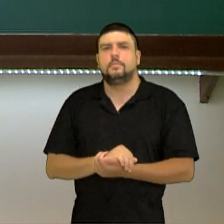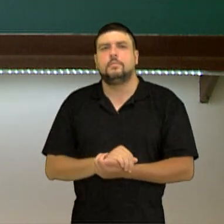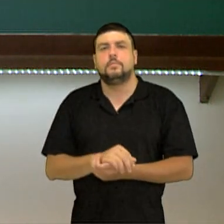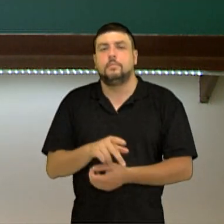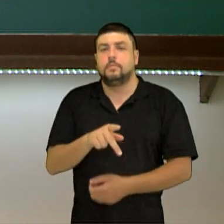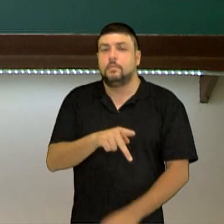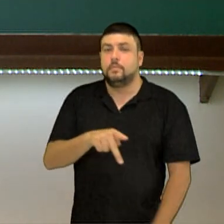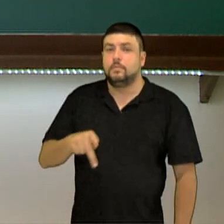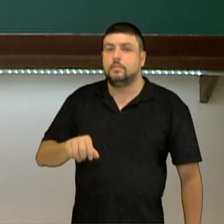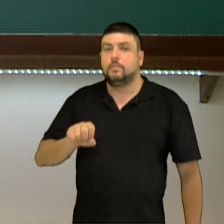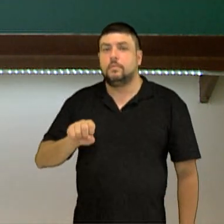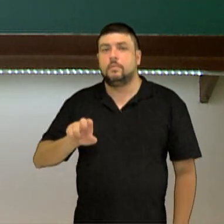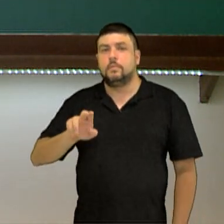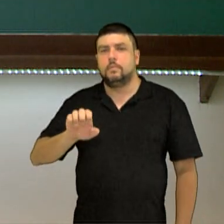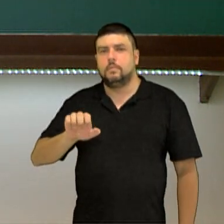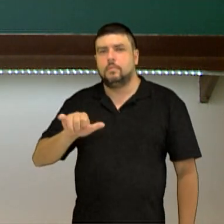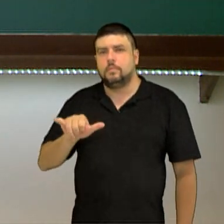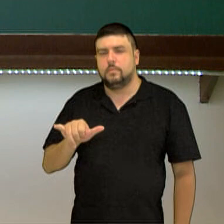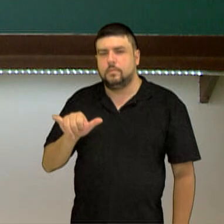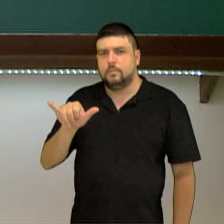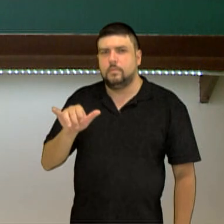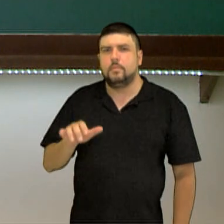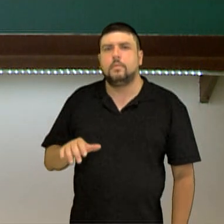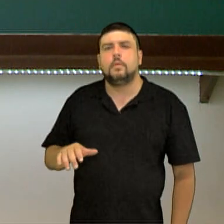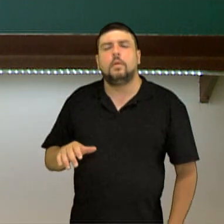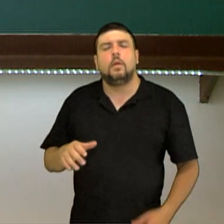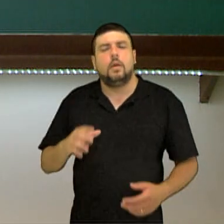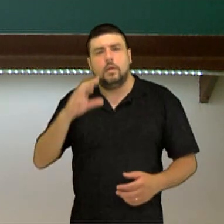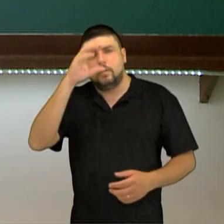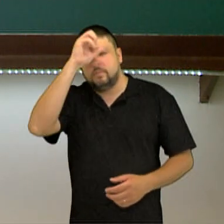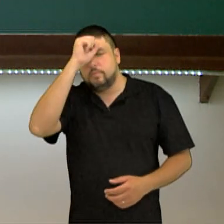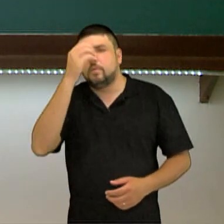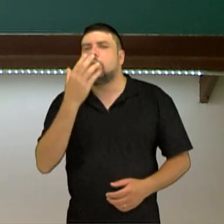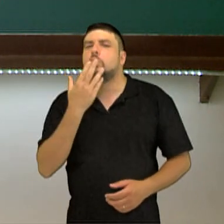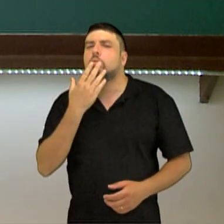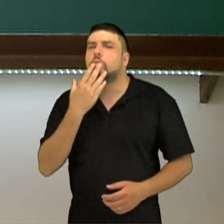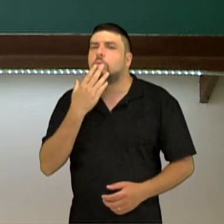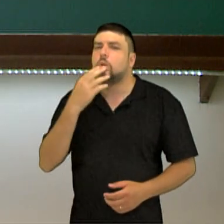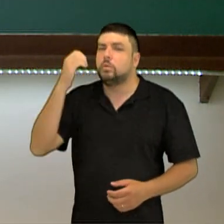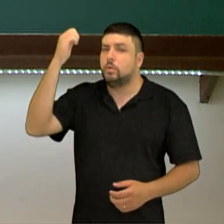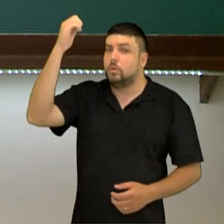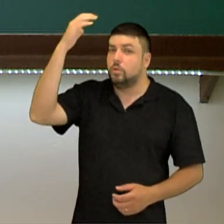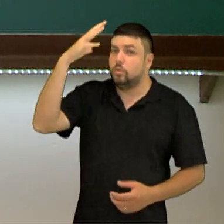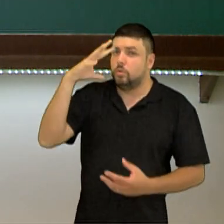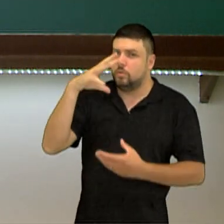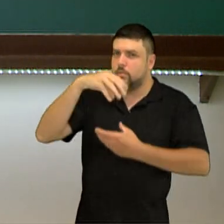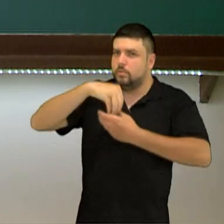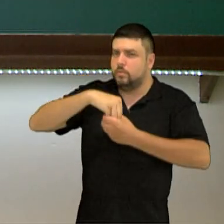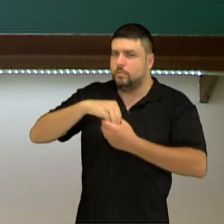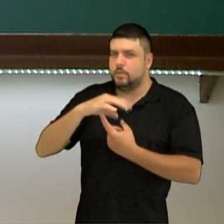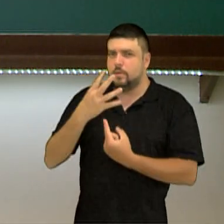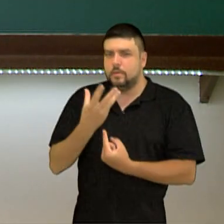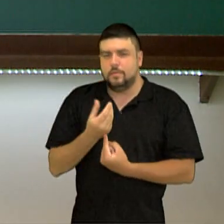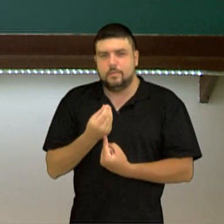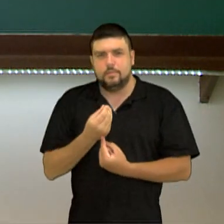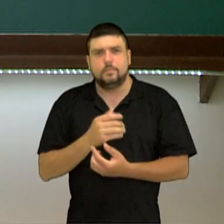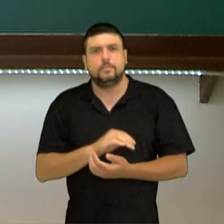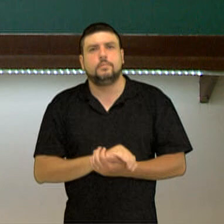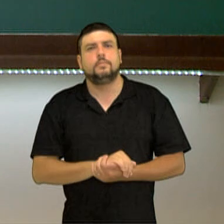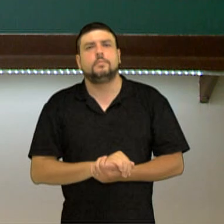Sueli e vamos aprender sobre cor e luz na arte. Preparado? Então vem comigo.